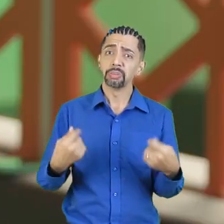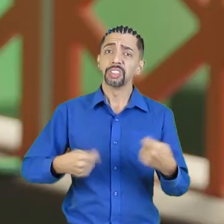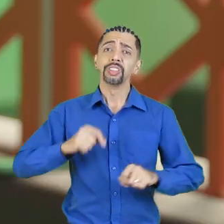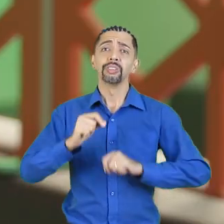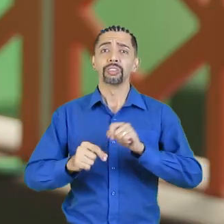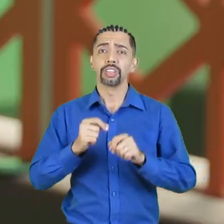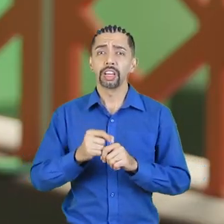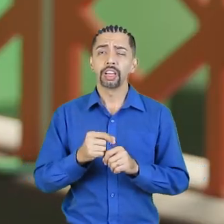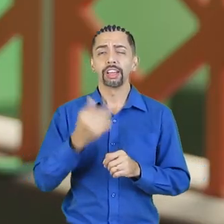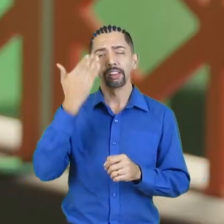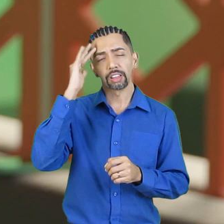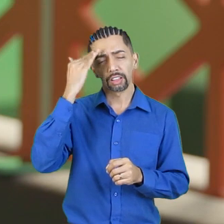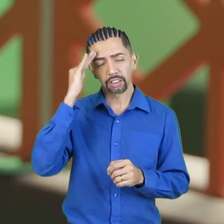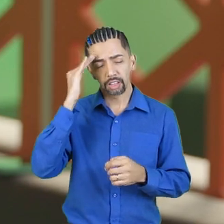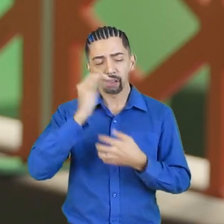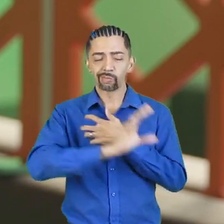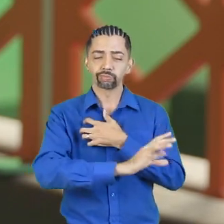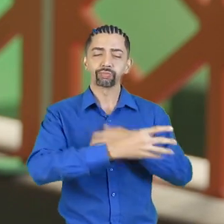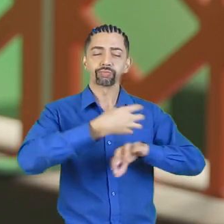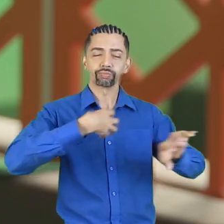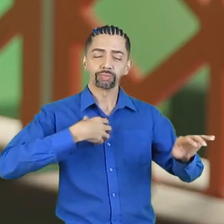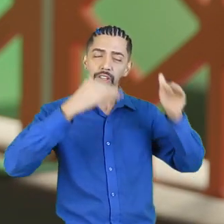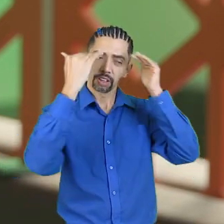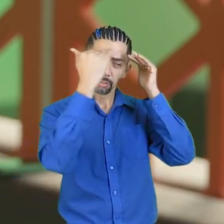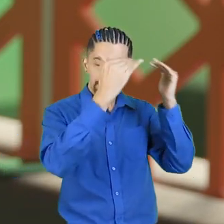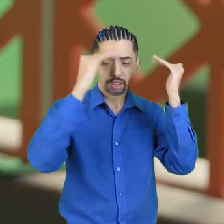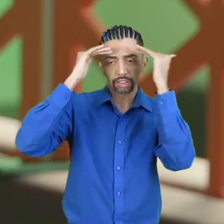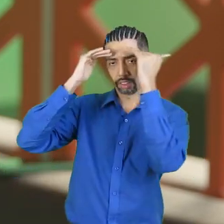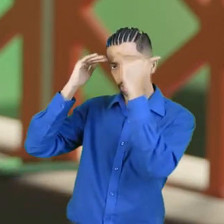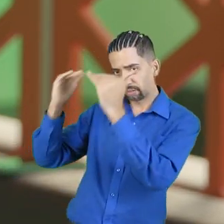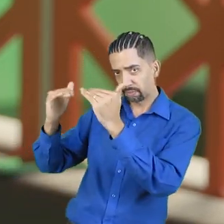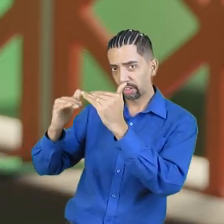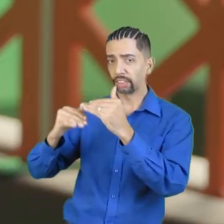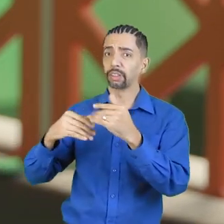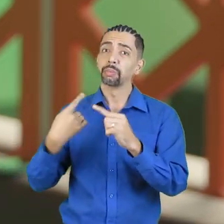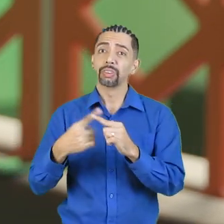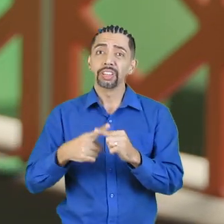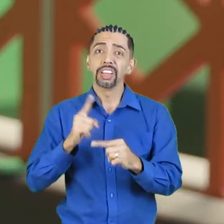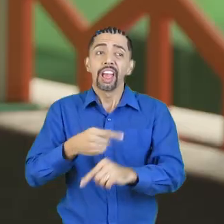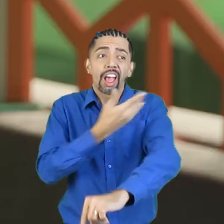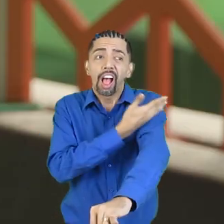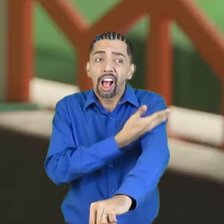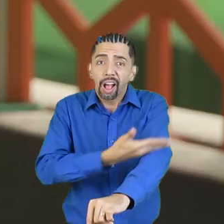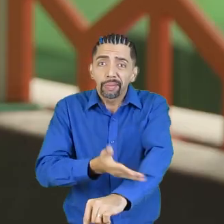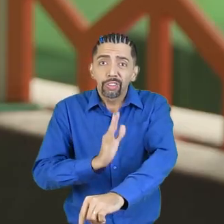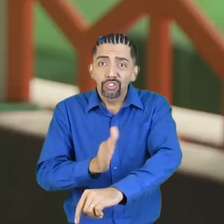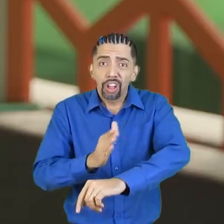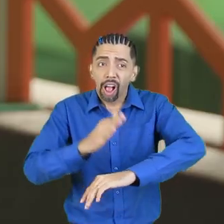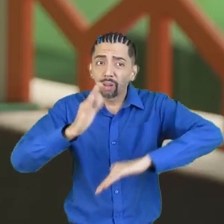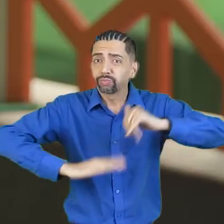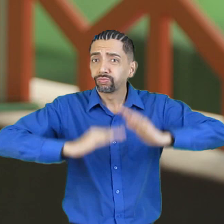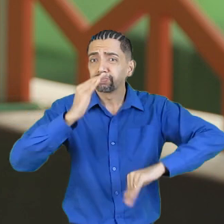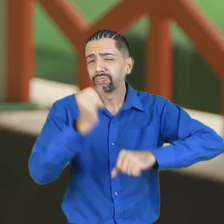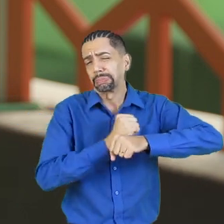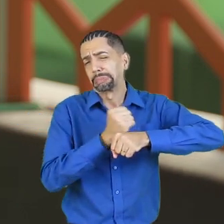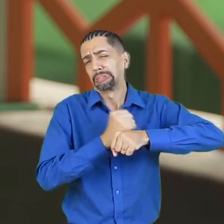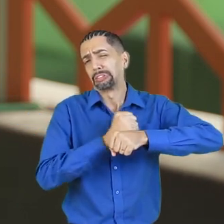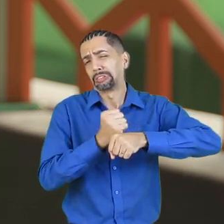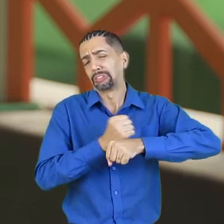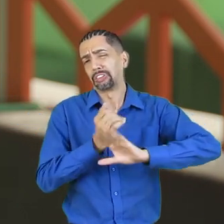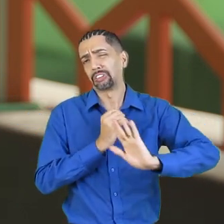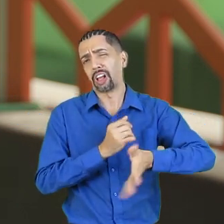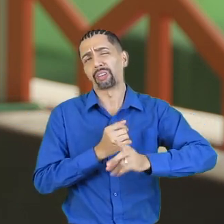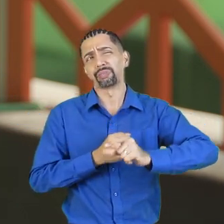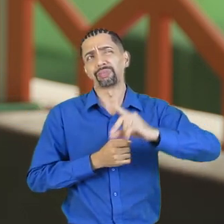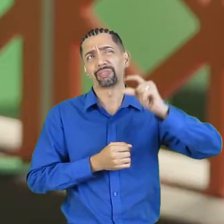estamos falando de hábitos já praticados há muitos anos. Como é que eu posso mudar uma pessoa que